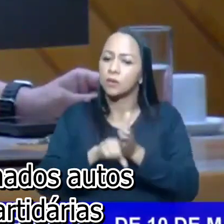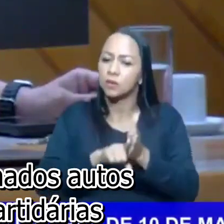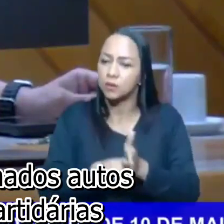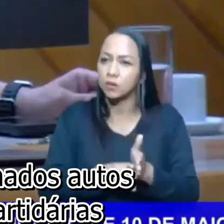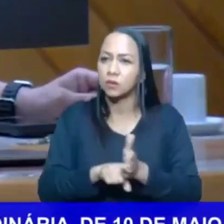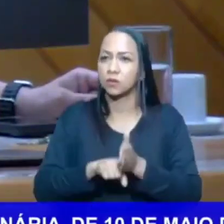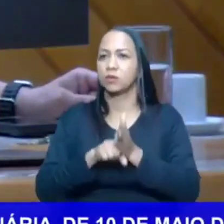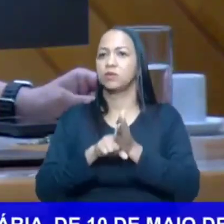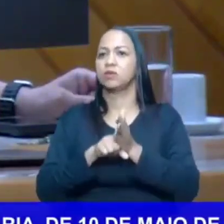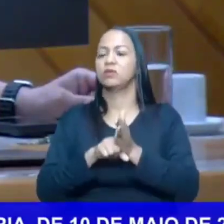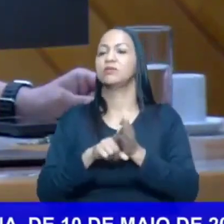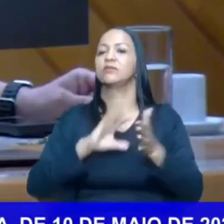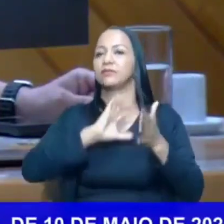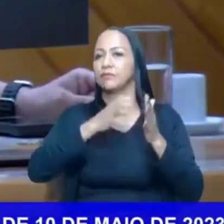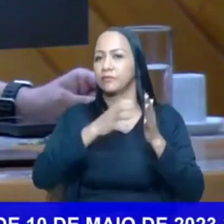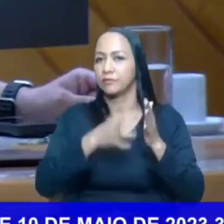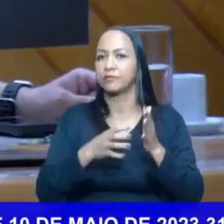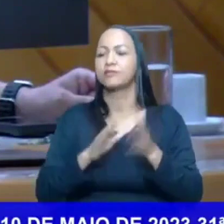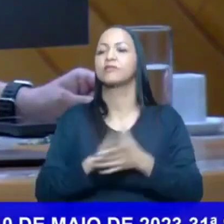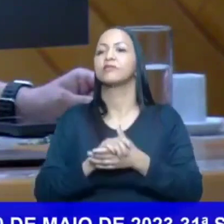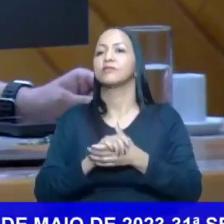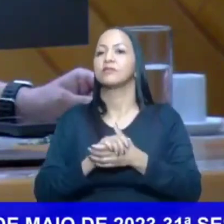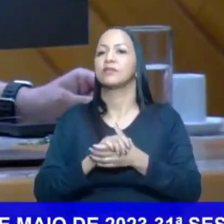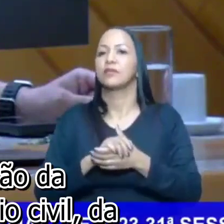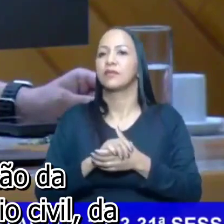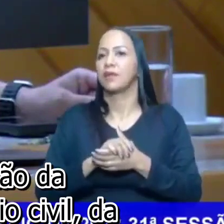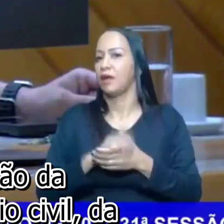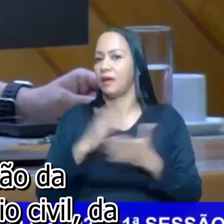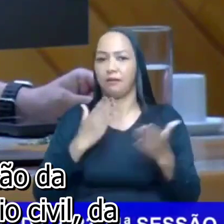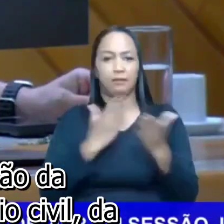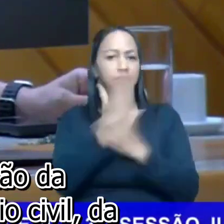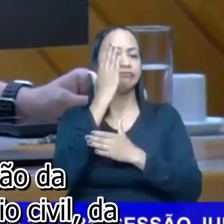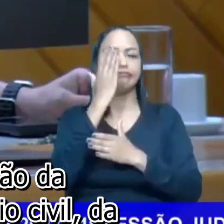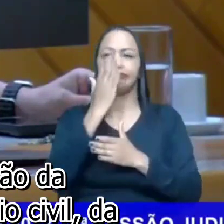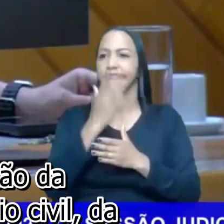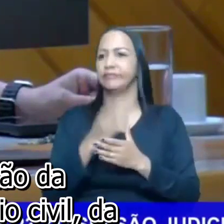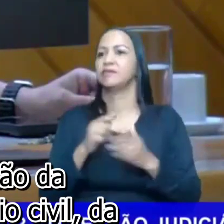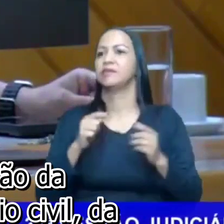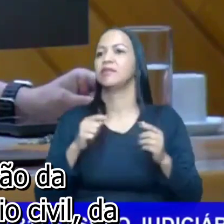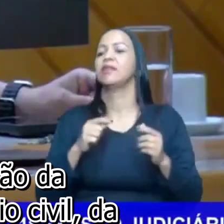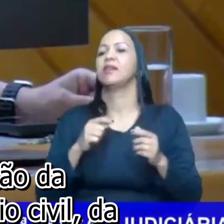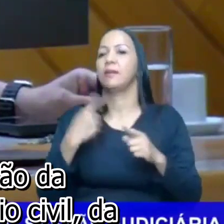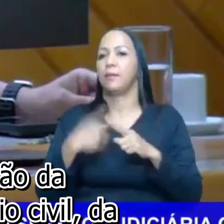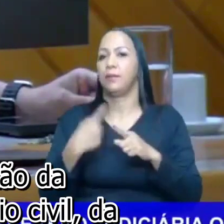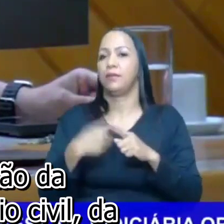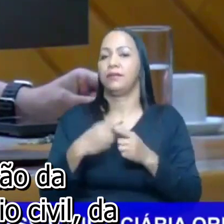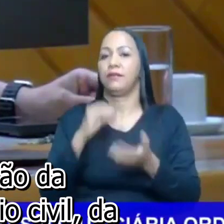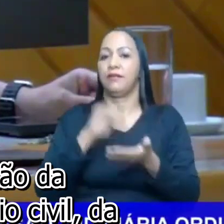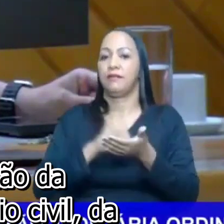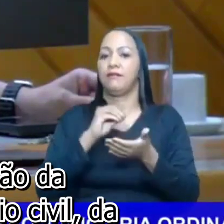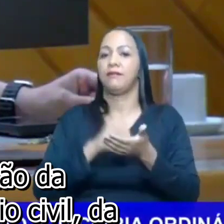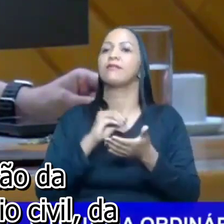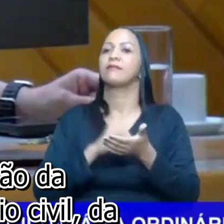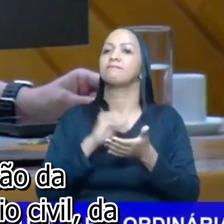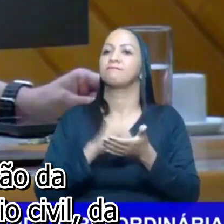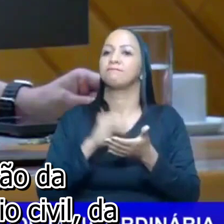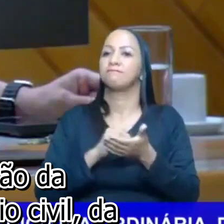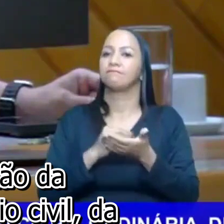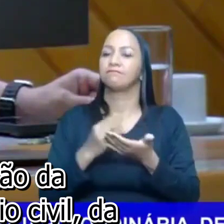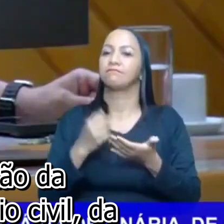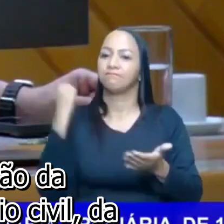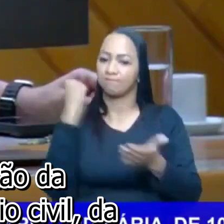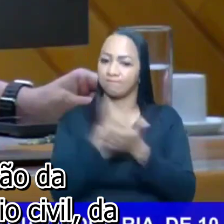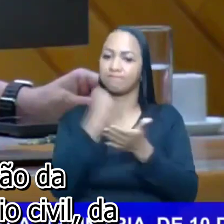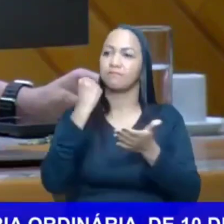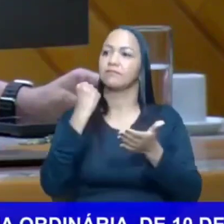Partidárias, que, em parecer conclusivo, sugeriu a desaprovação das contas em razão da ausência da autenticação do livro diário no ofício